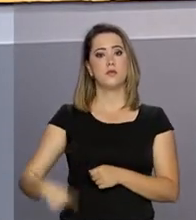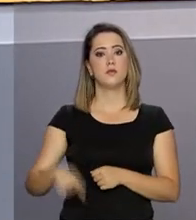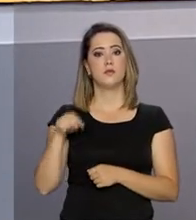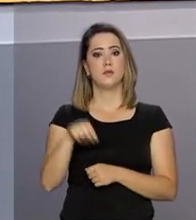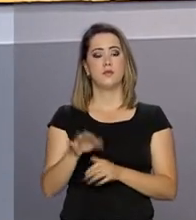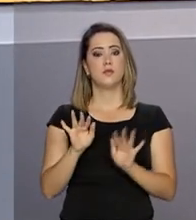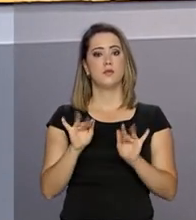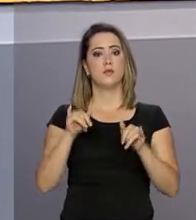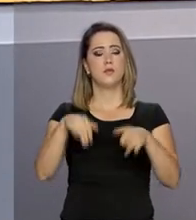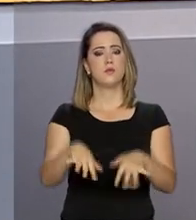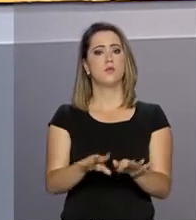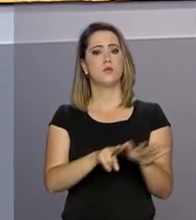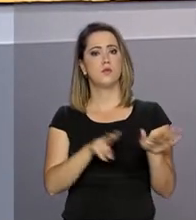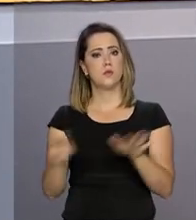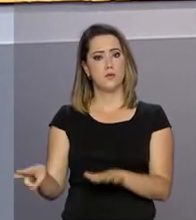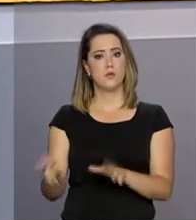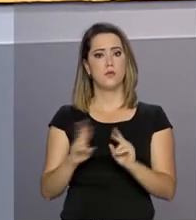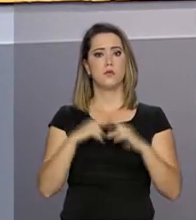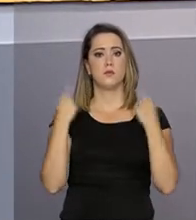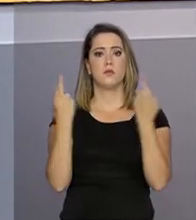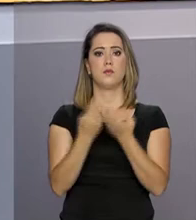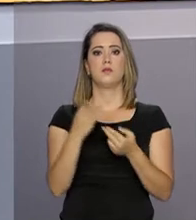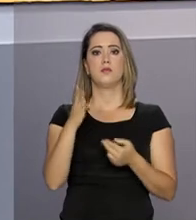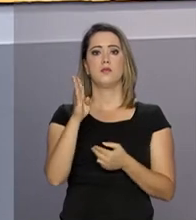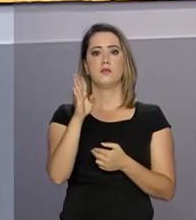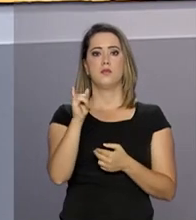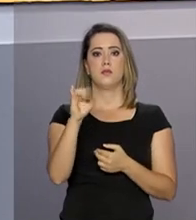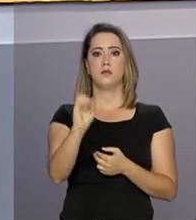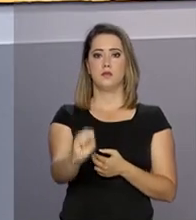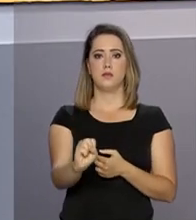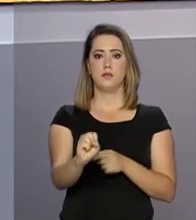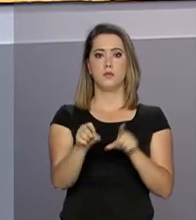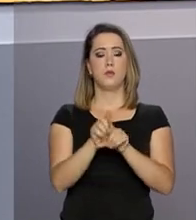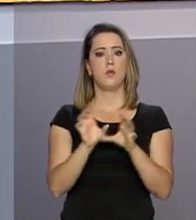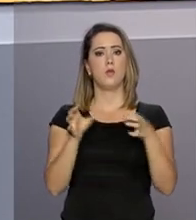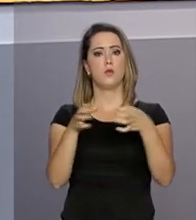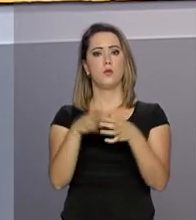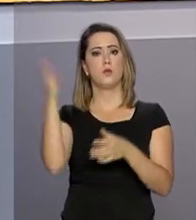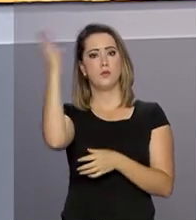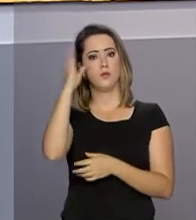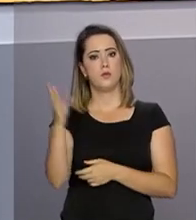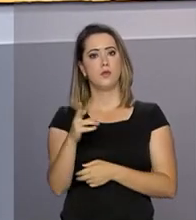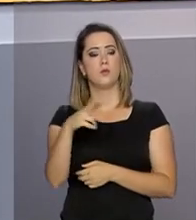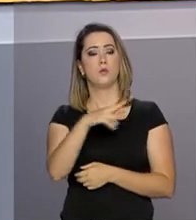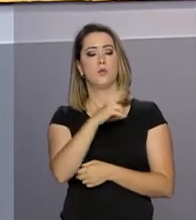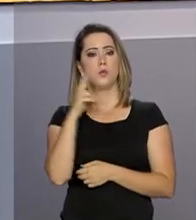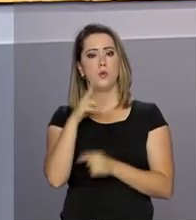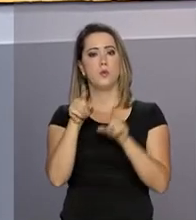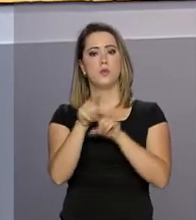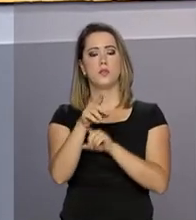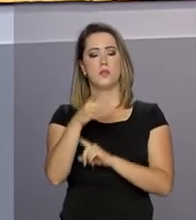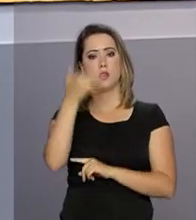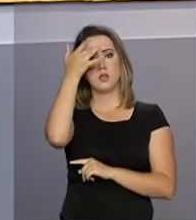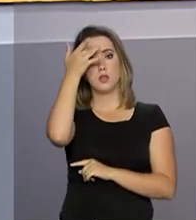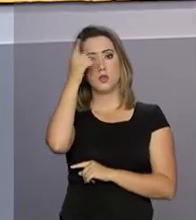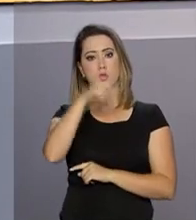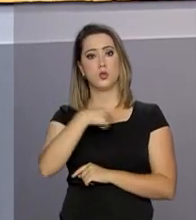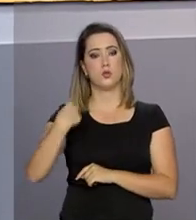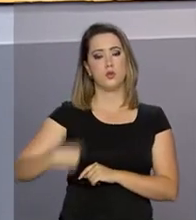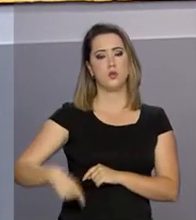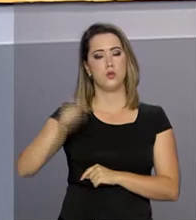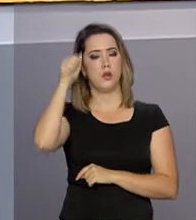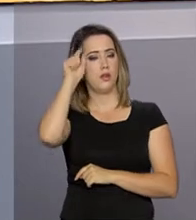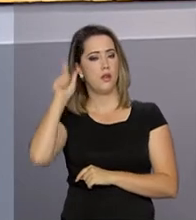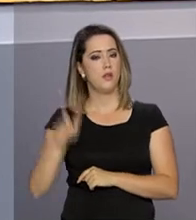fim de semana onde participa de reunião dos países do brics bloco formado por brasil rússia índia china e áfrica